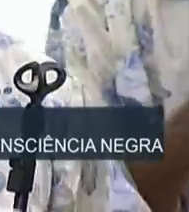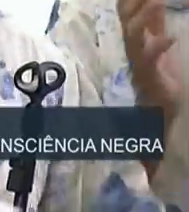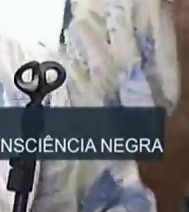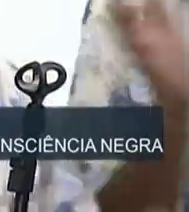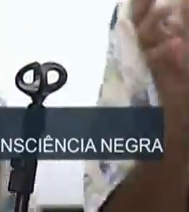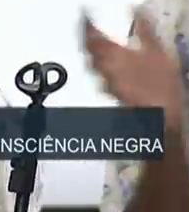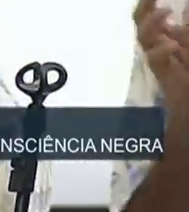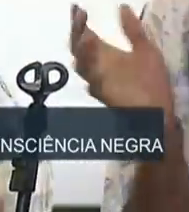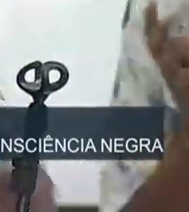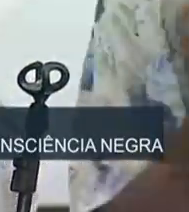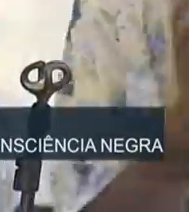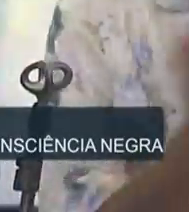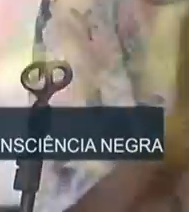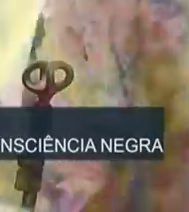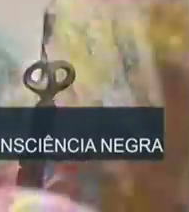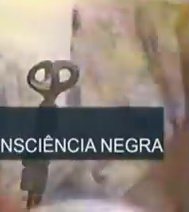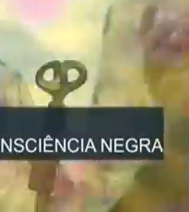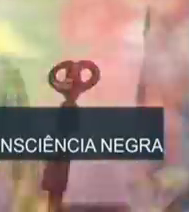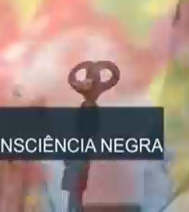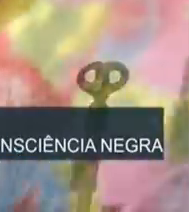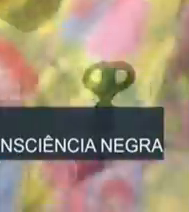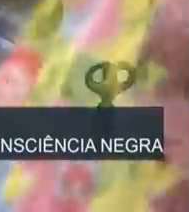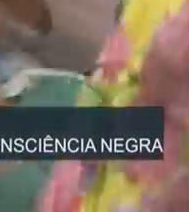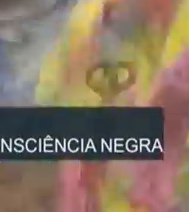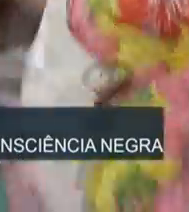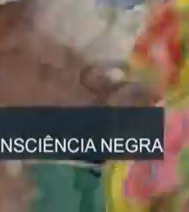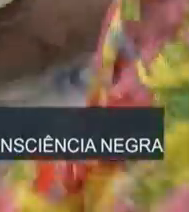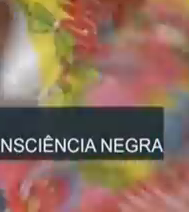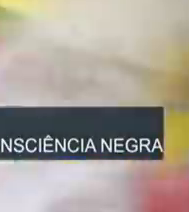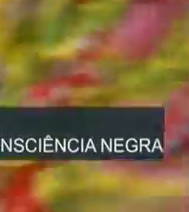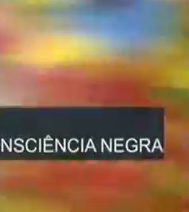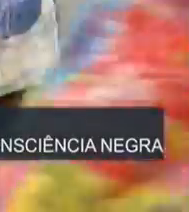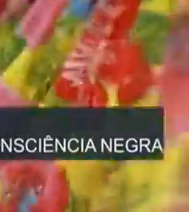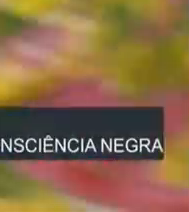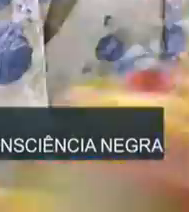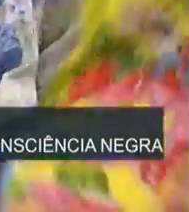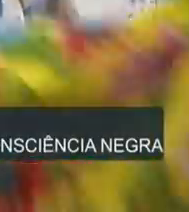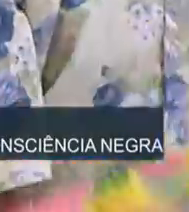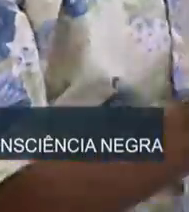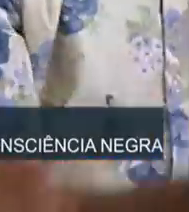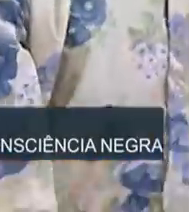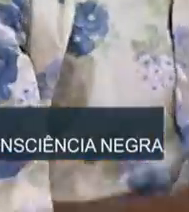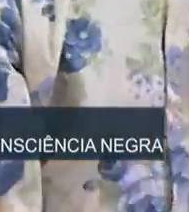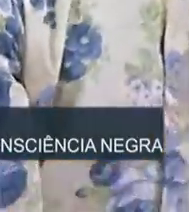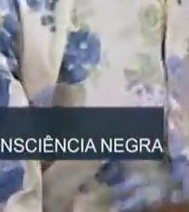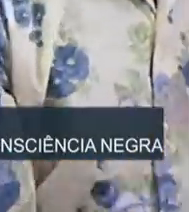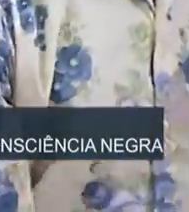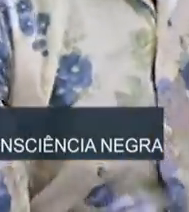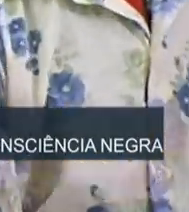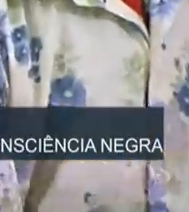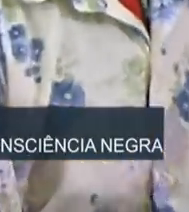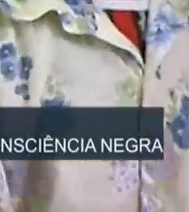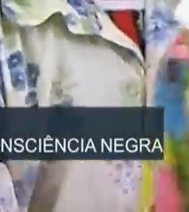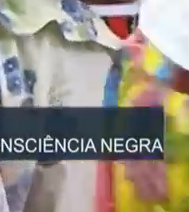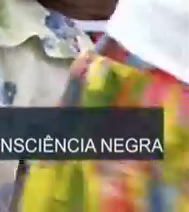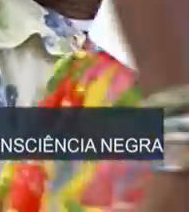boca do meu tambor coru R cor sidinho Vem Me Ajudar